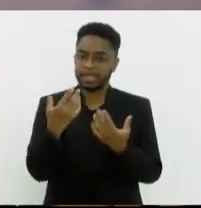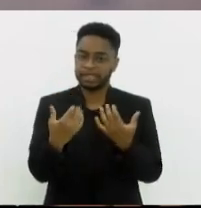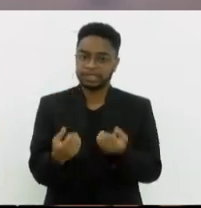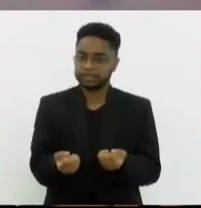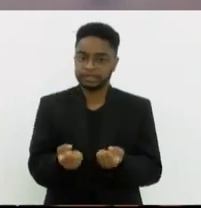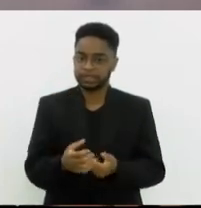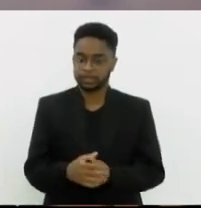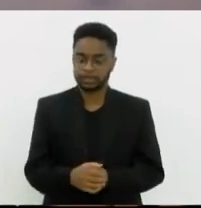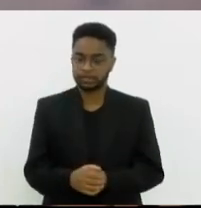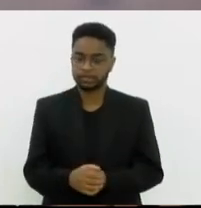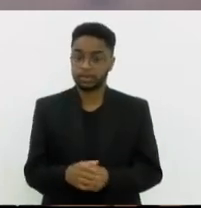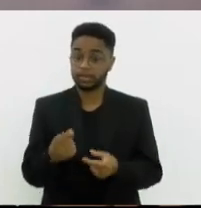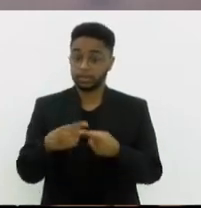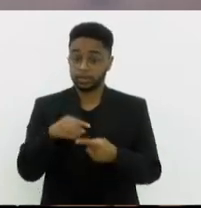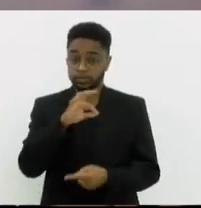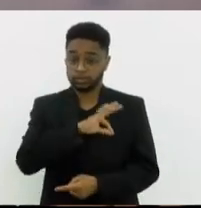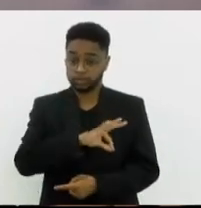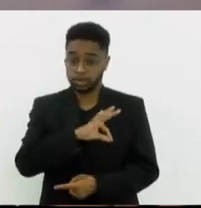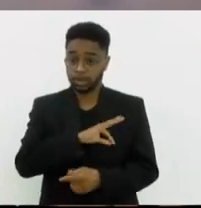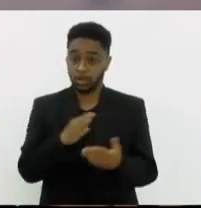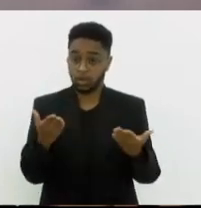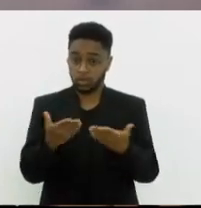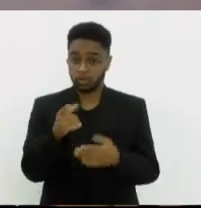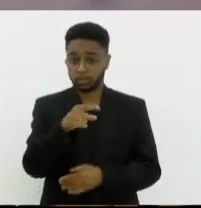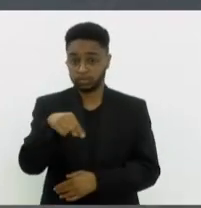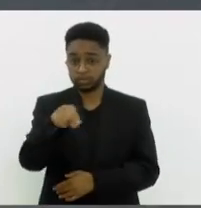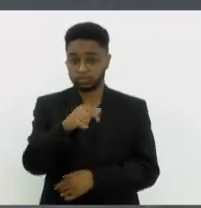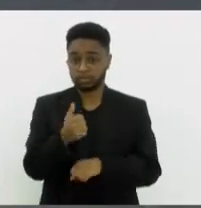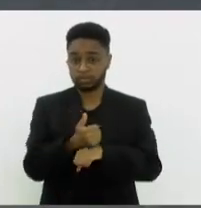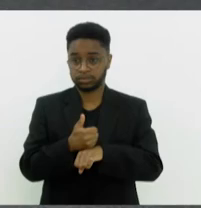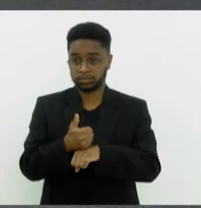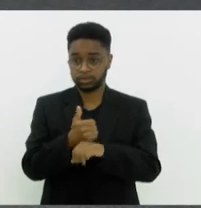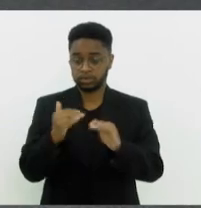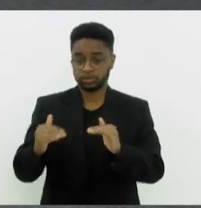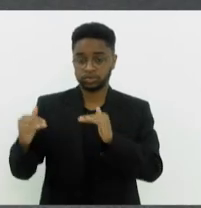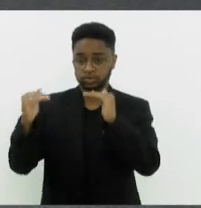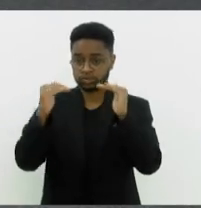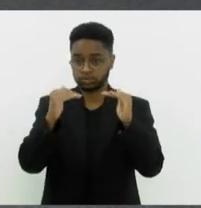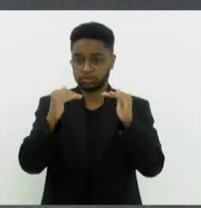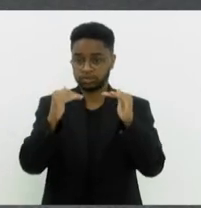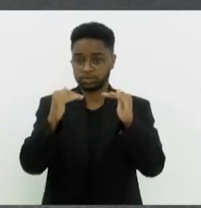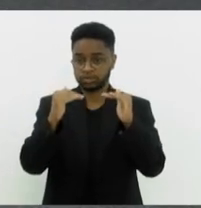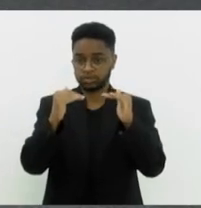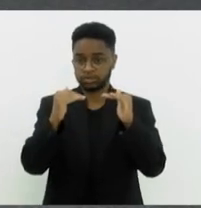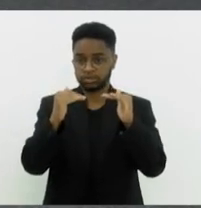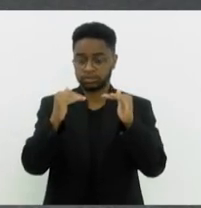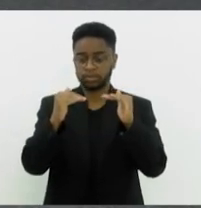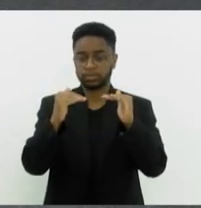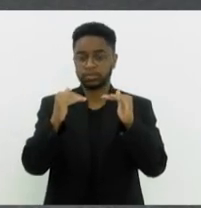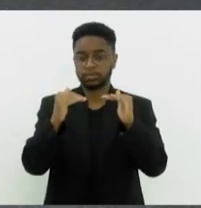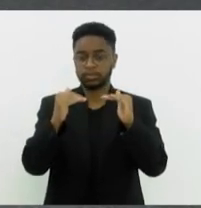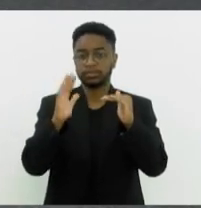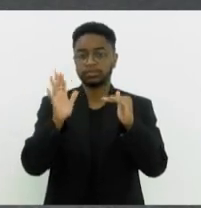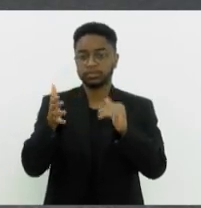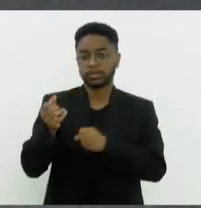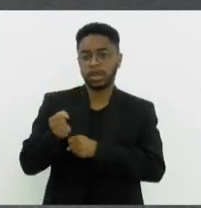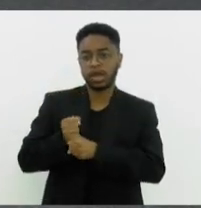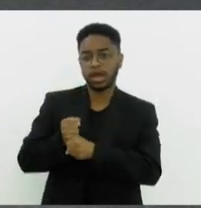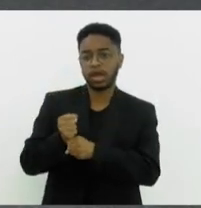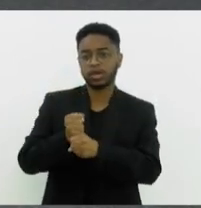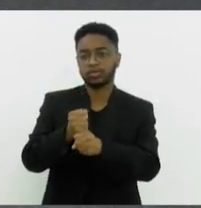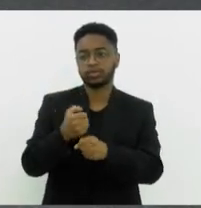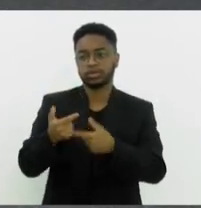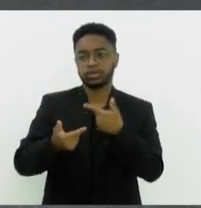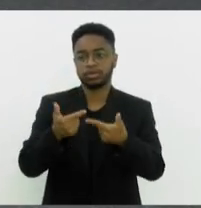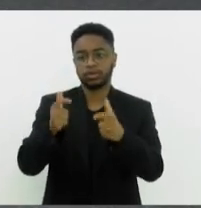inaceitáveis. O salário hoje de um profissional de nível superior, de um agente de execução penal, com anos de casa,